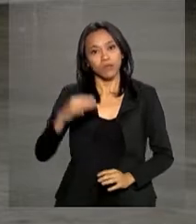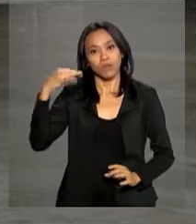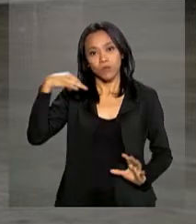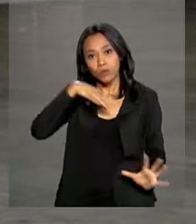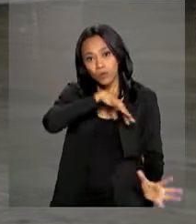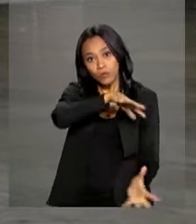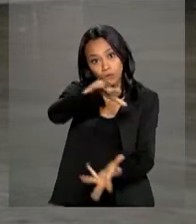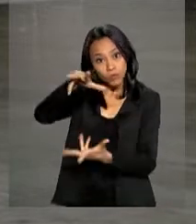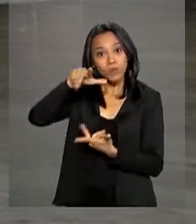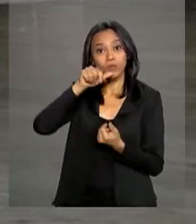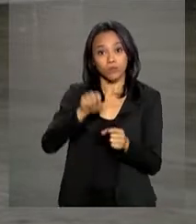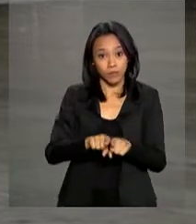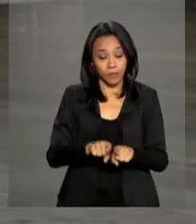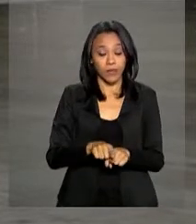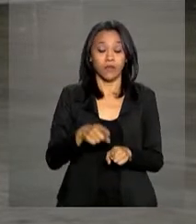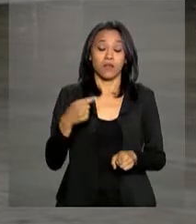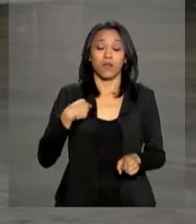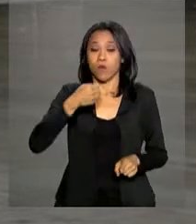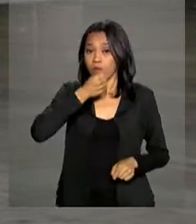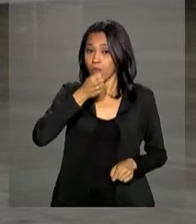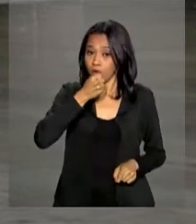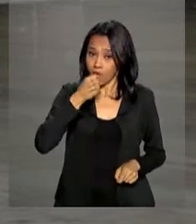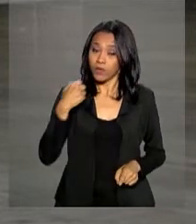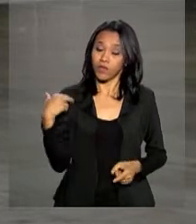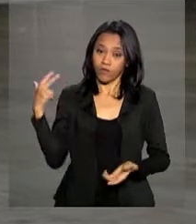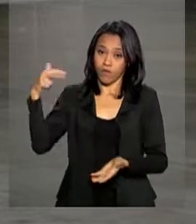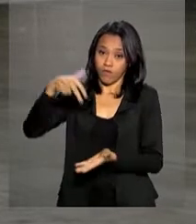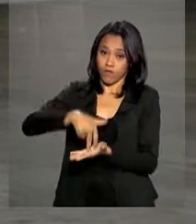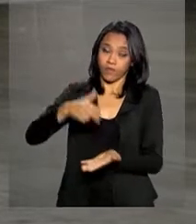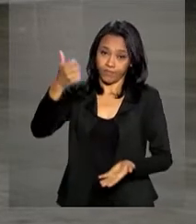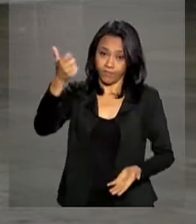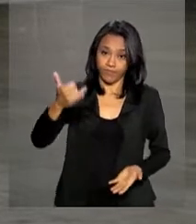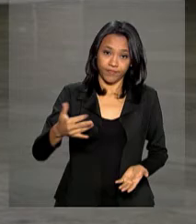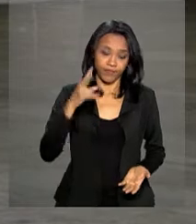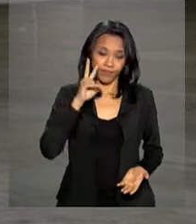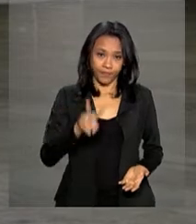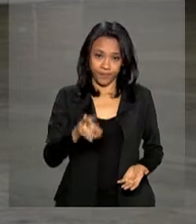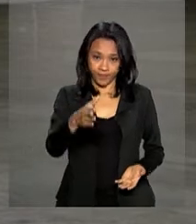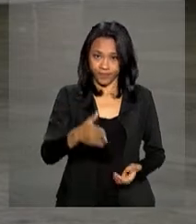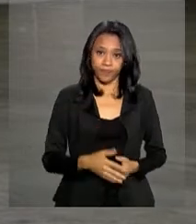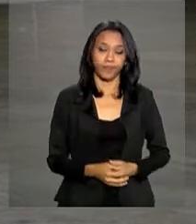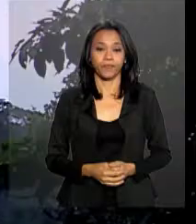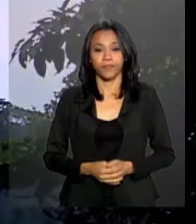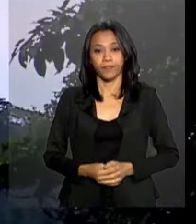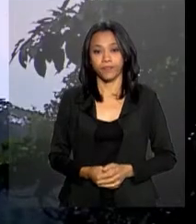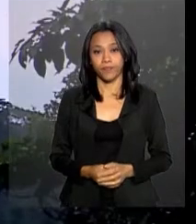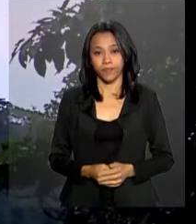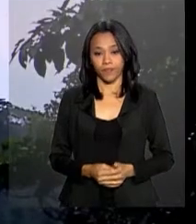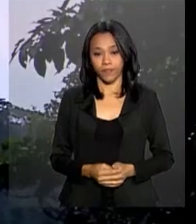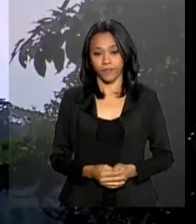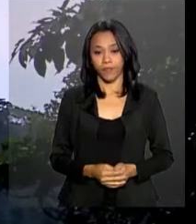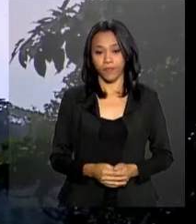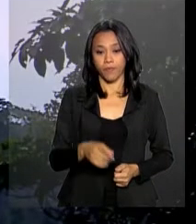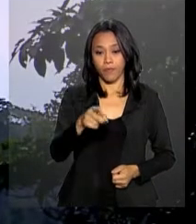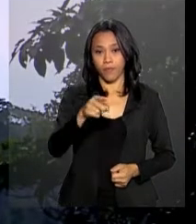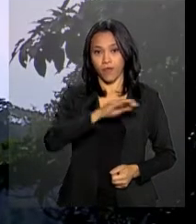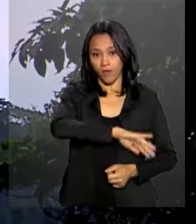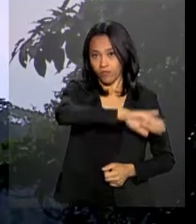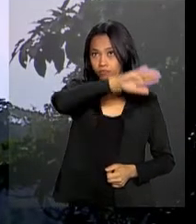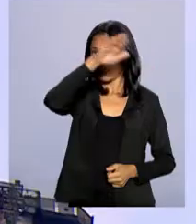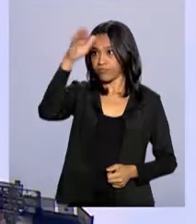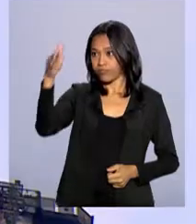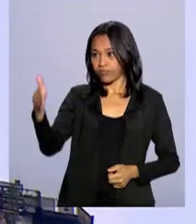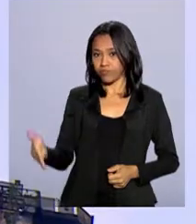exterior o repórter joão pedro neto acompanhou essa celebração vamos ver no morro do corcovado